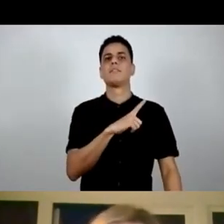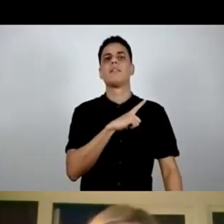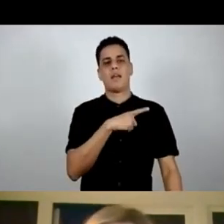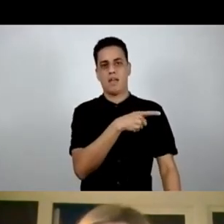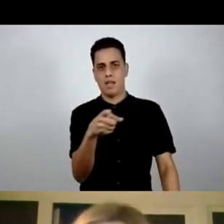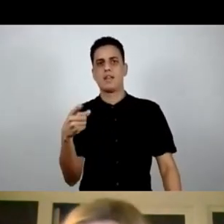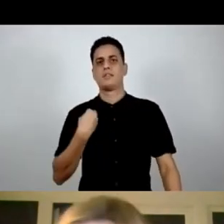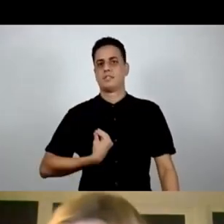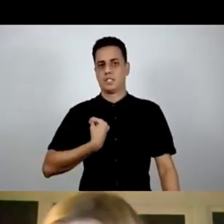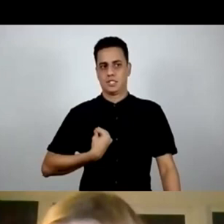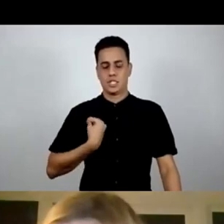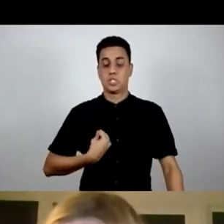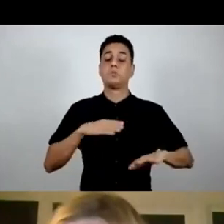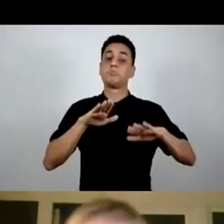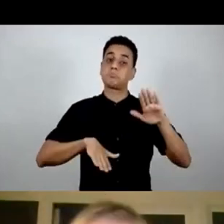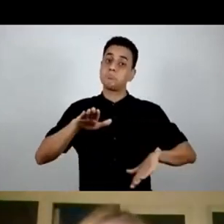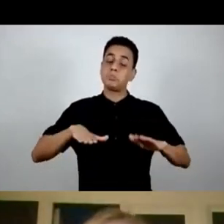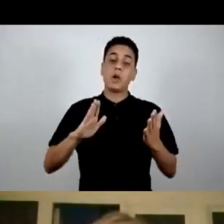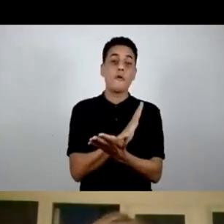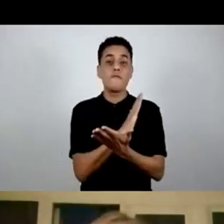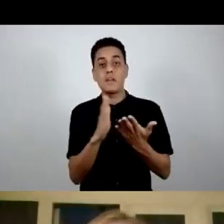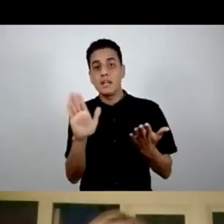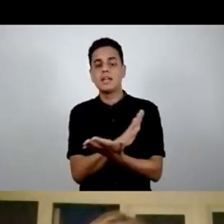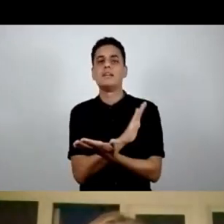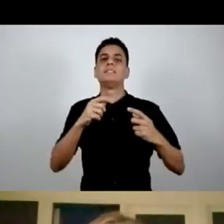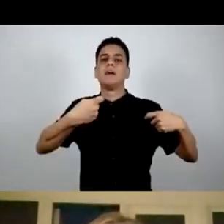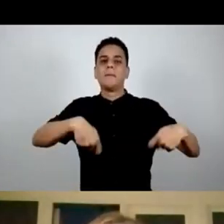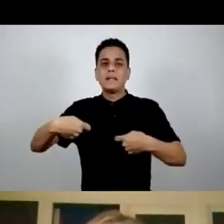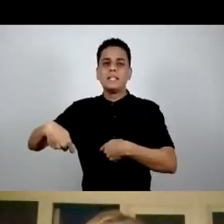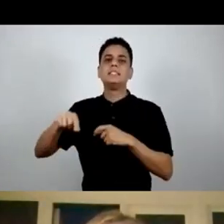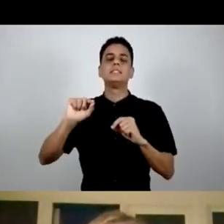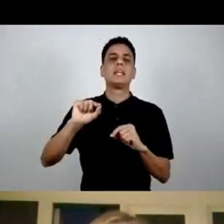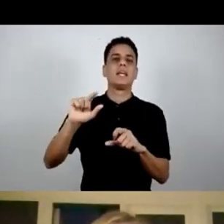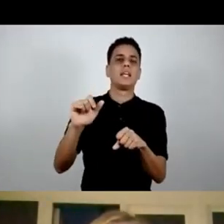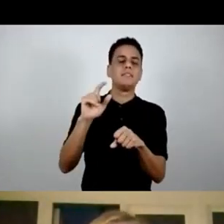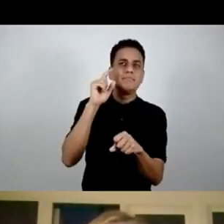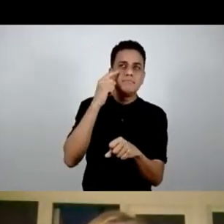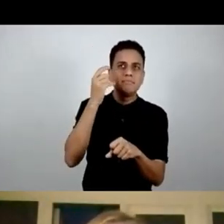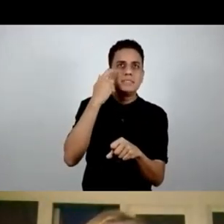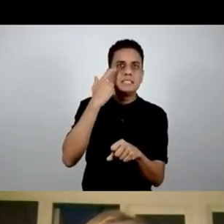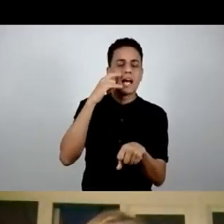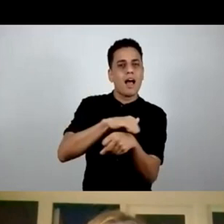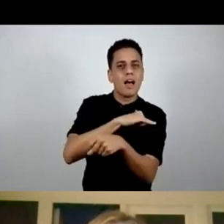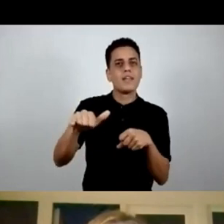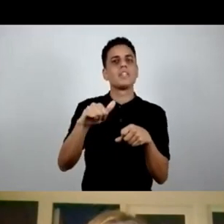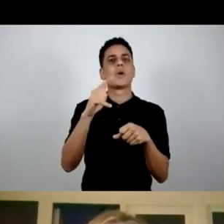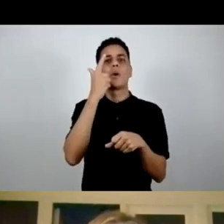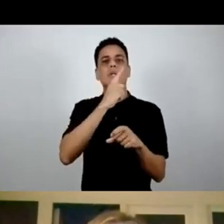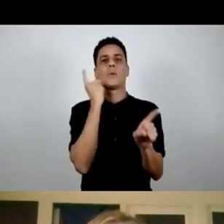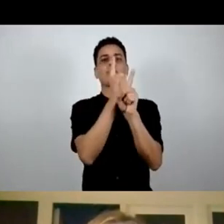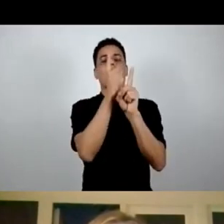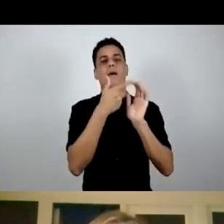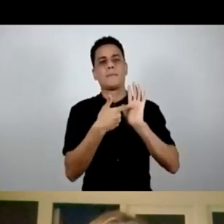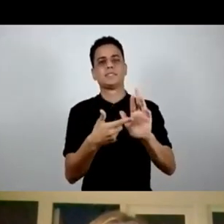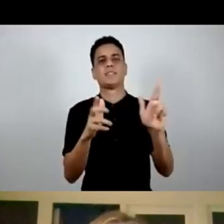talvez é preciso de encontrar essas audiências e profundizar a relação com elas. Uma